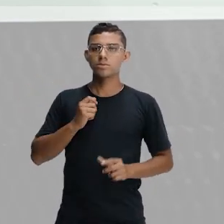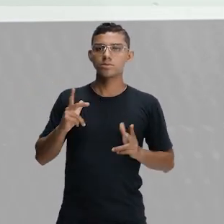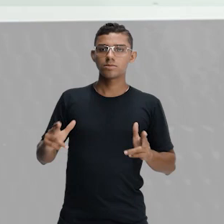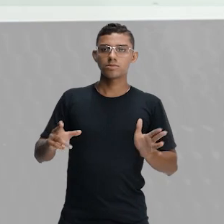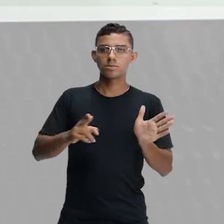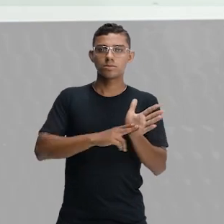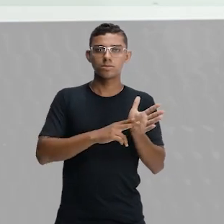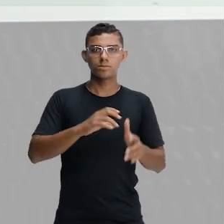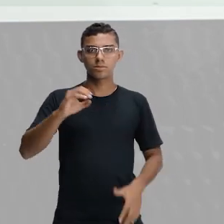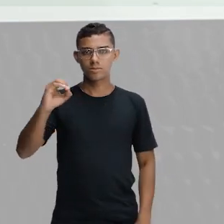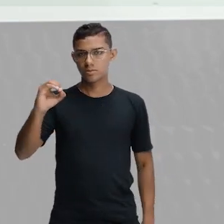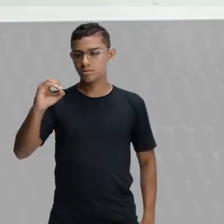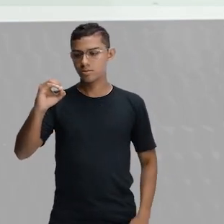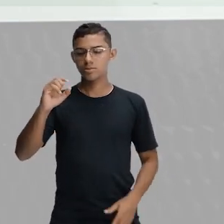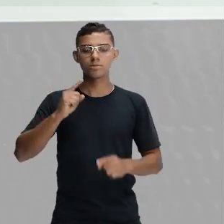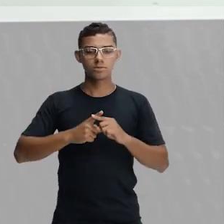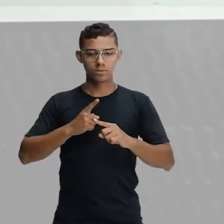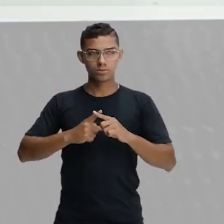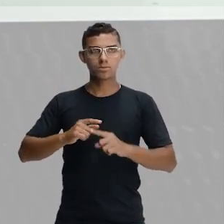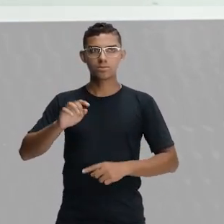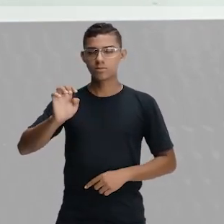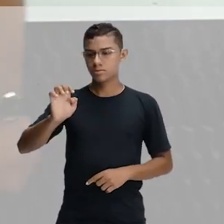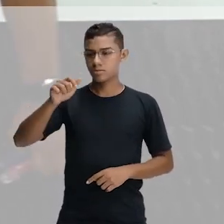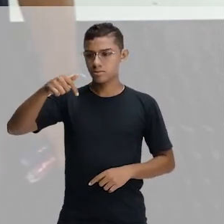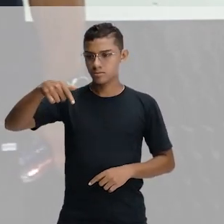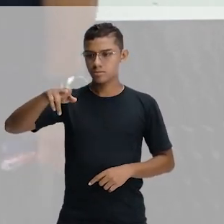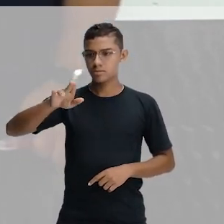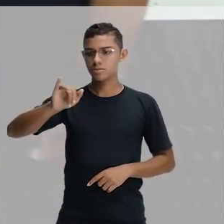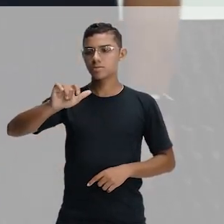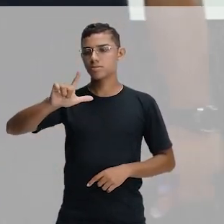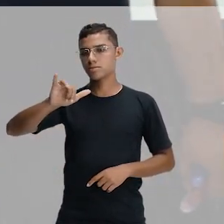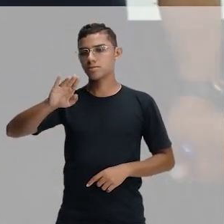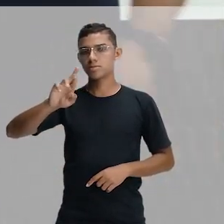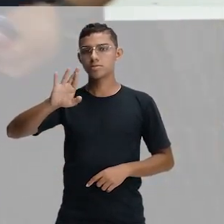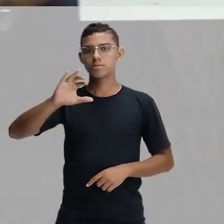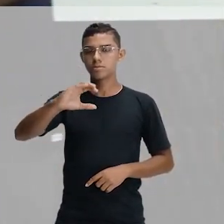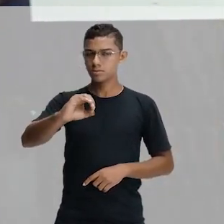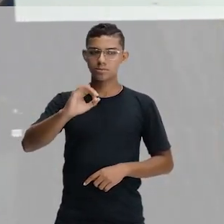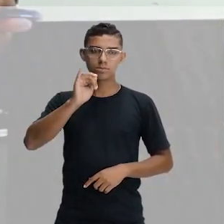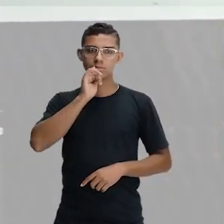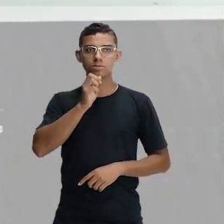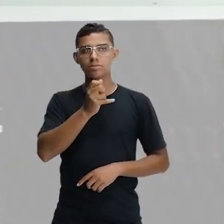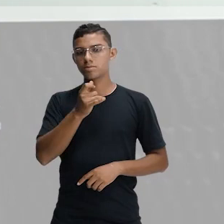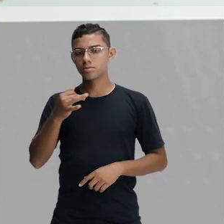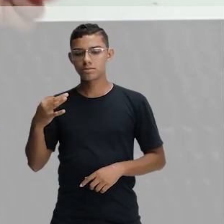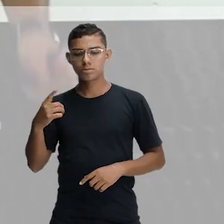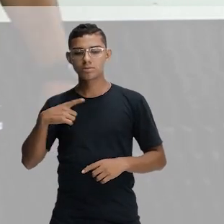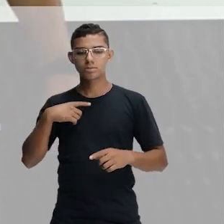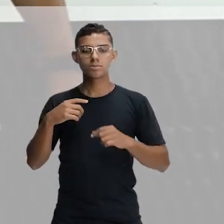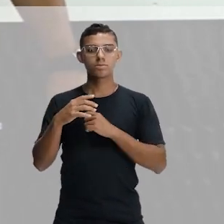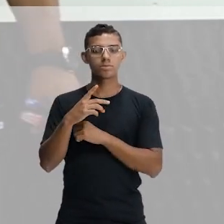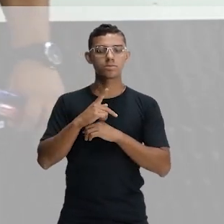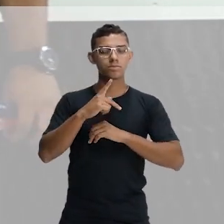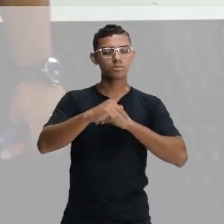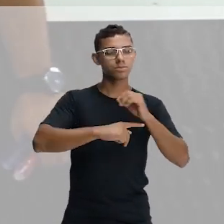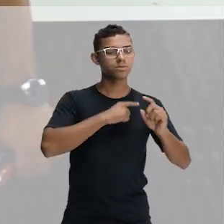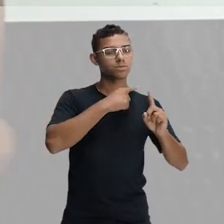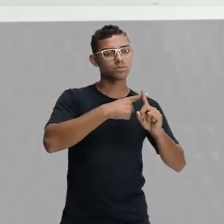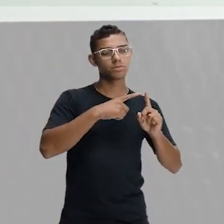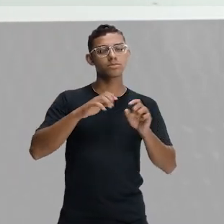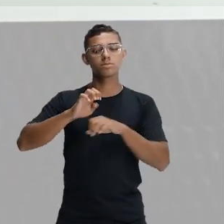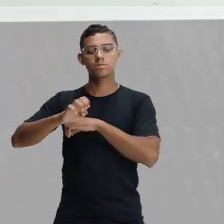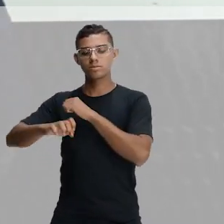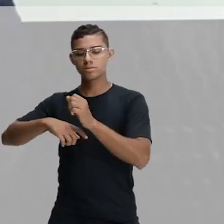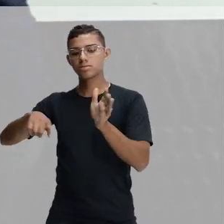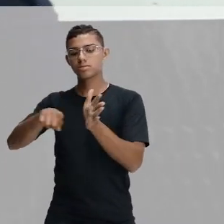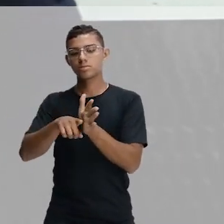zero, justamente porque está em equilíbrio. A quantidade, né, o número de prótons e elétrons são os mesmos. Então, quando